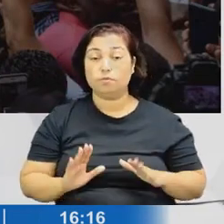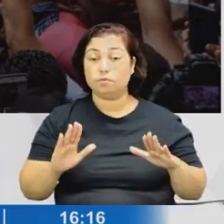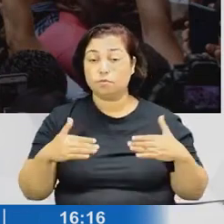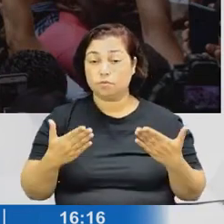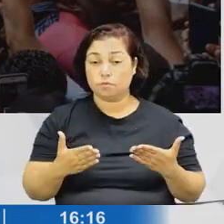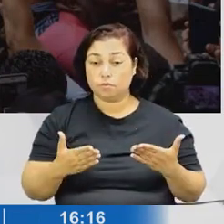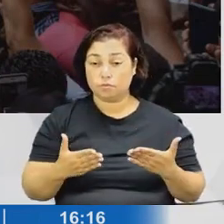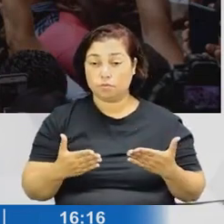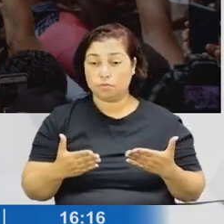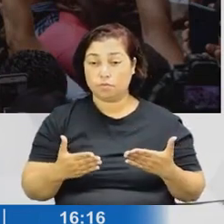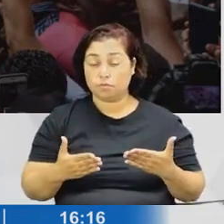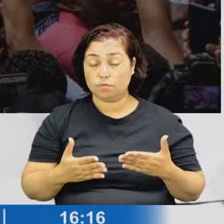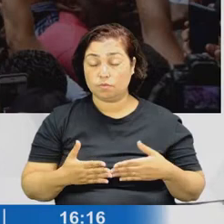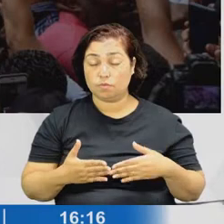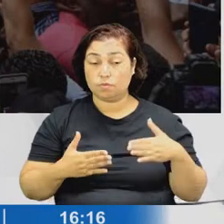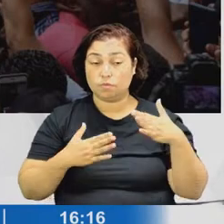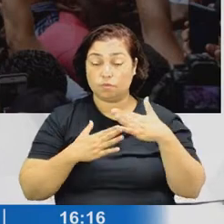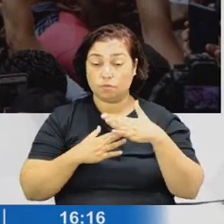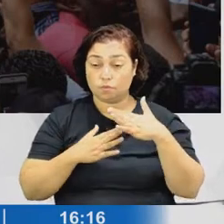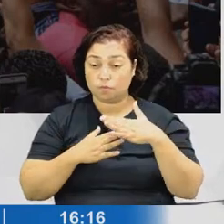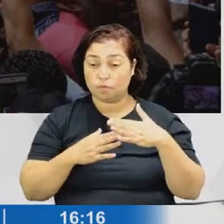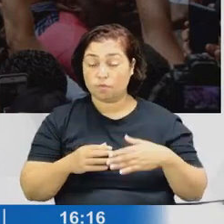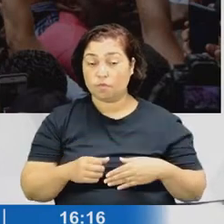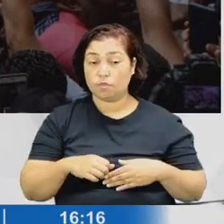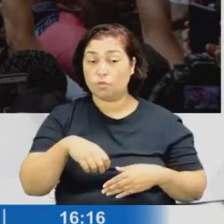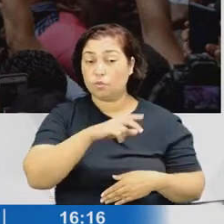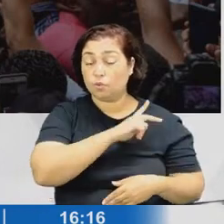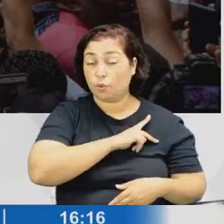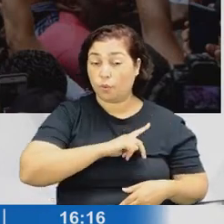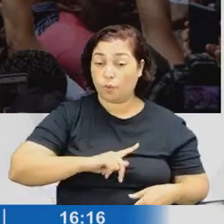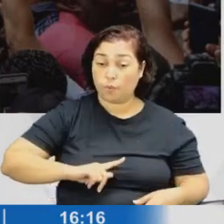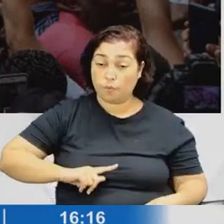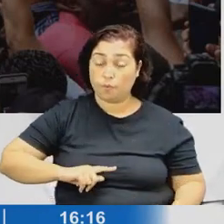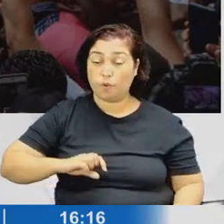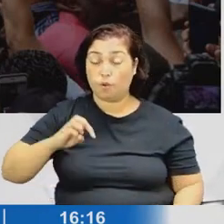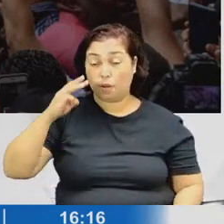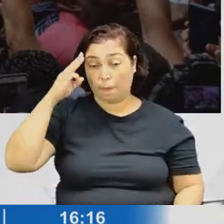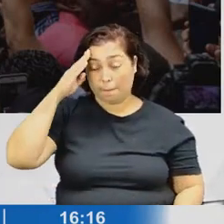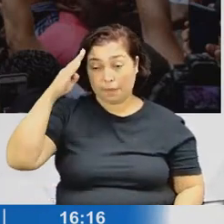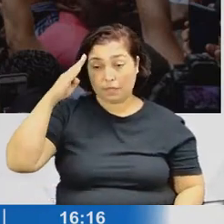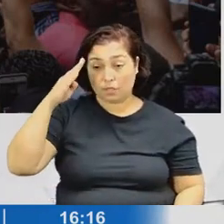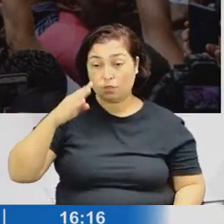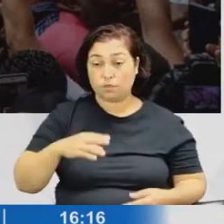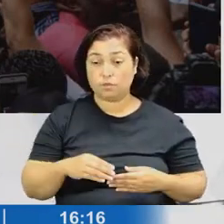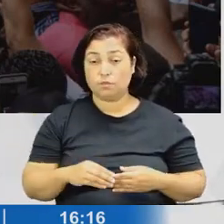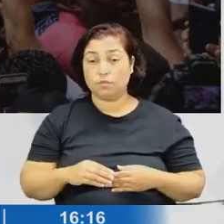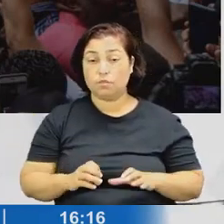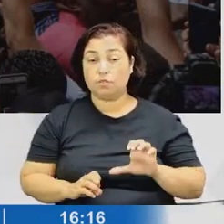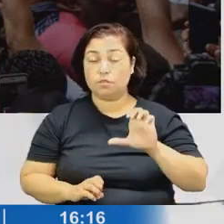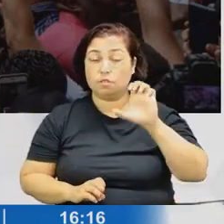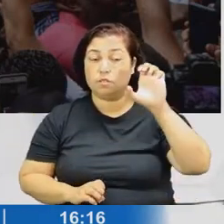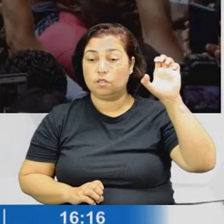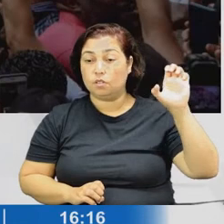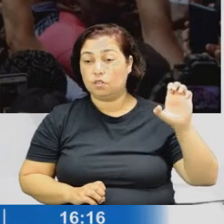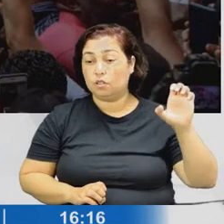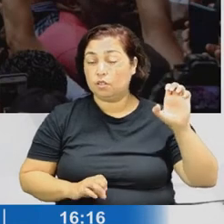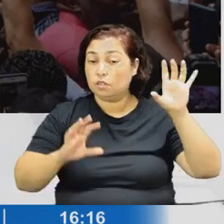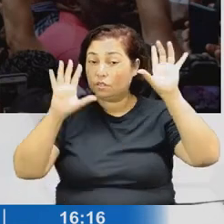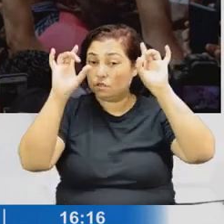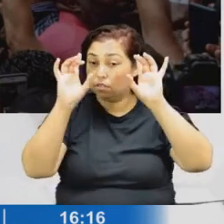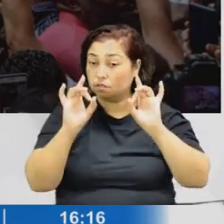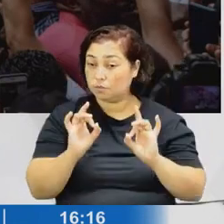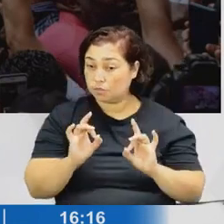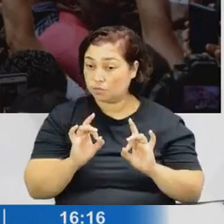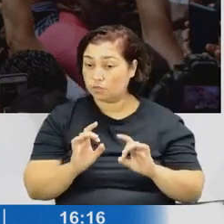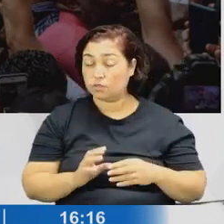houve o tempo da do governo militar a direita relaxou e a esquerda se especializou em oposição